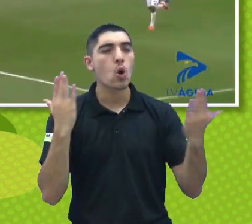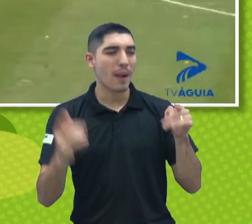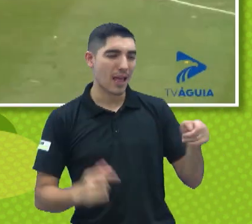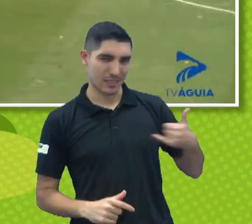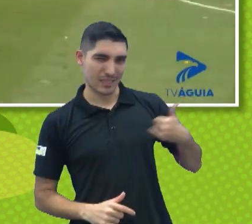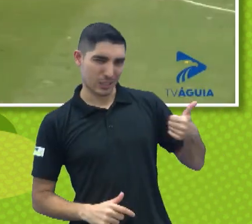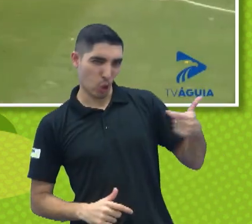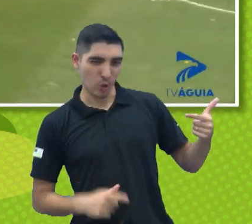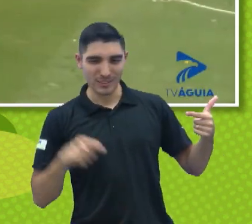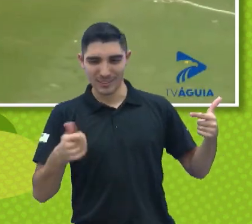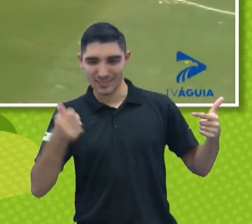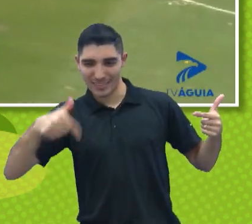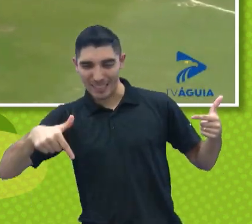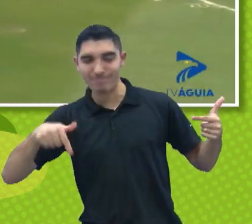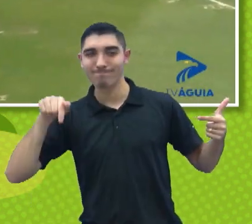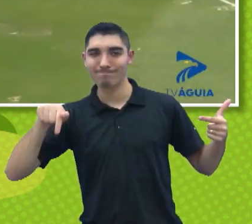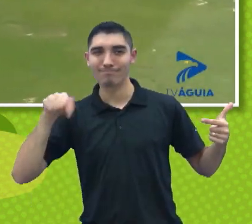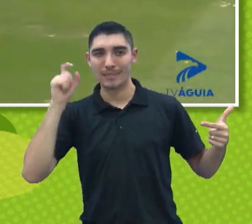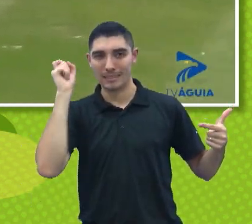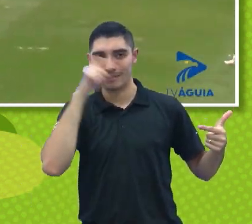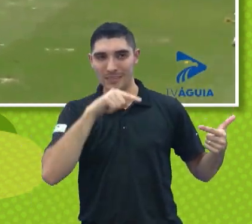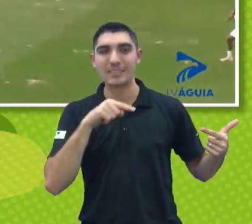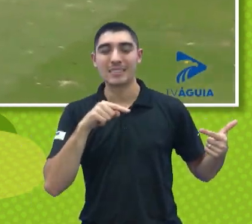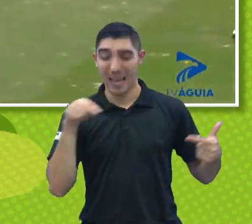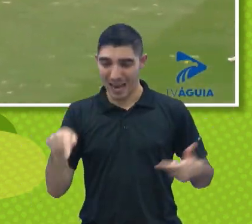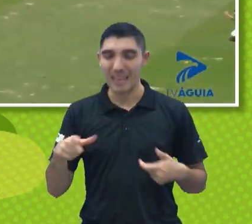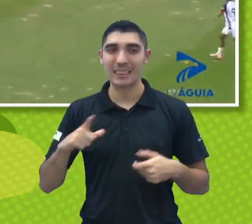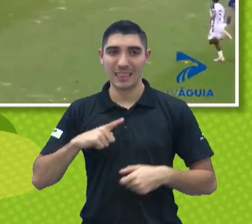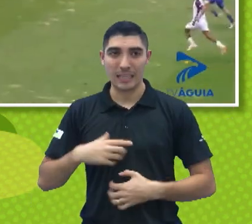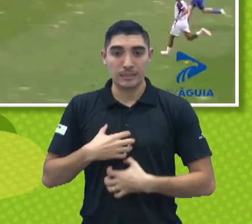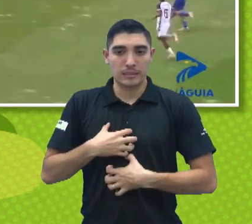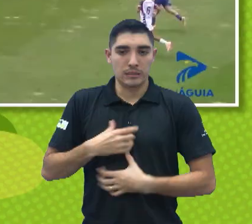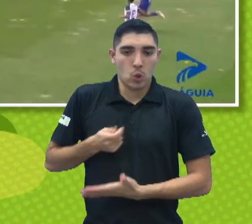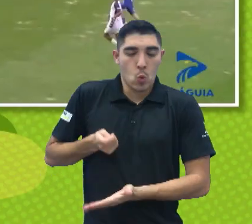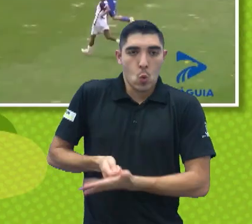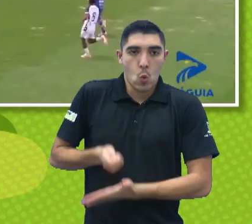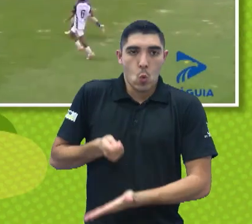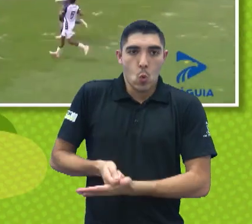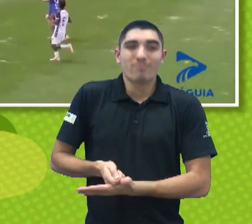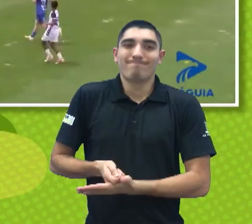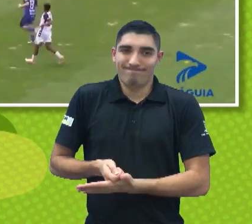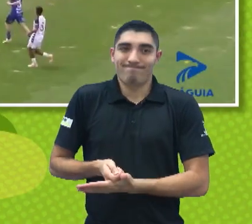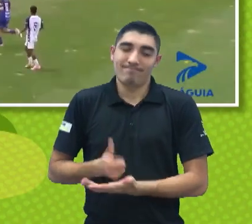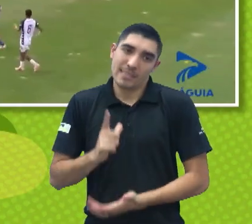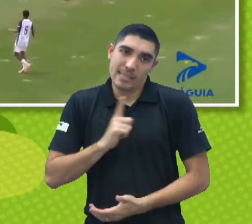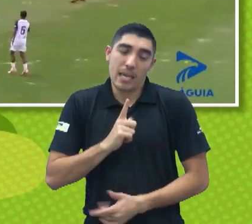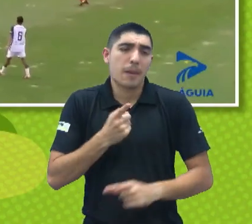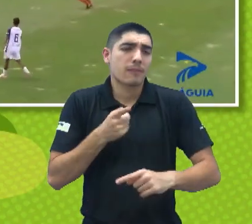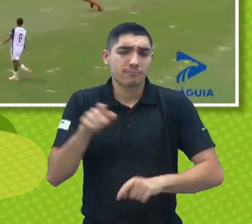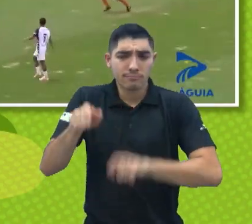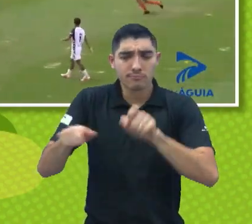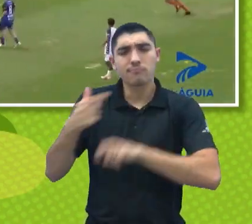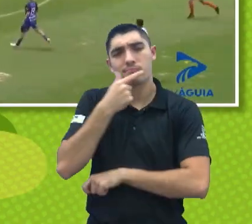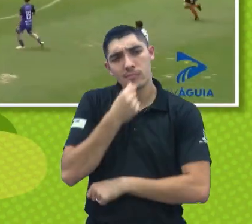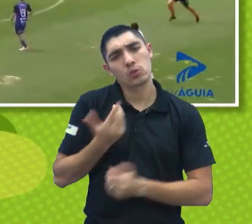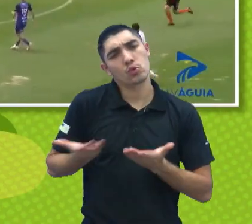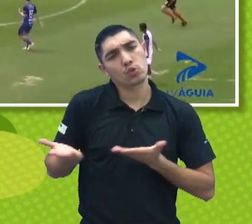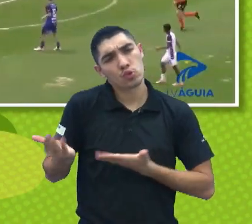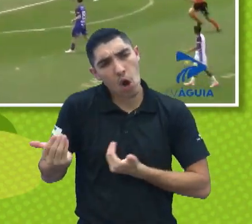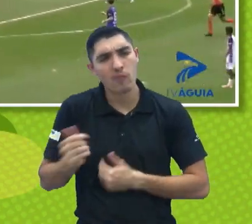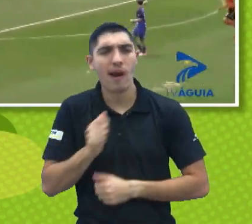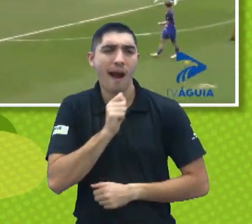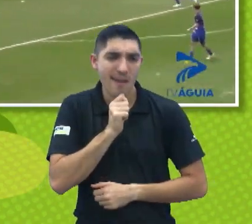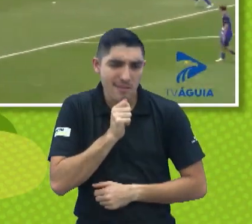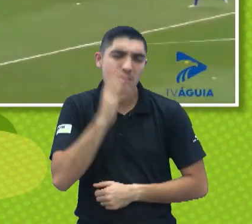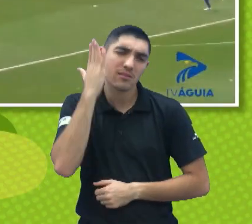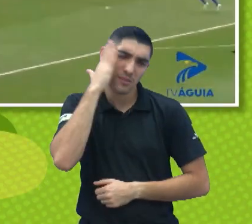que no Sub-17 existe uma cobrança um pouco maior, né? Claro que os meninos ainda estão novos, tem muita coisa pela